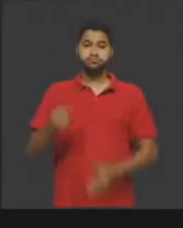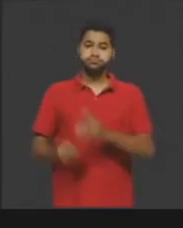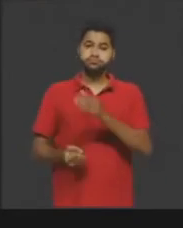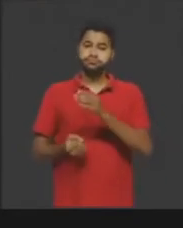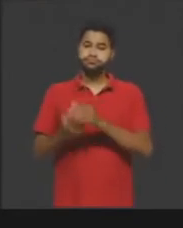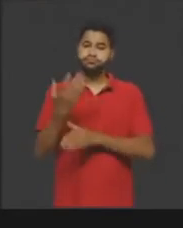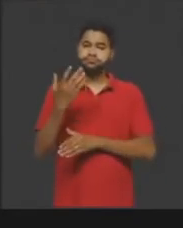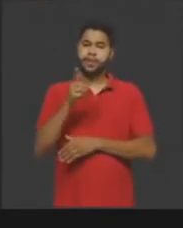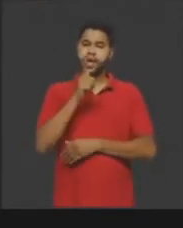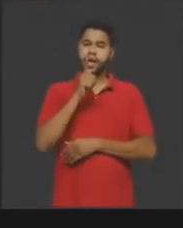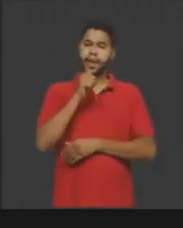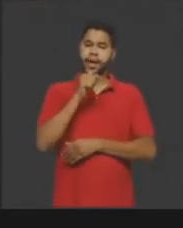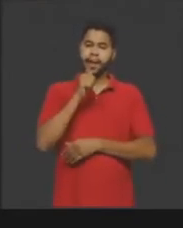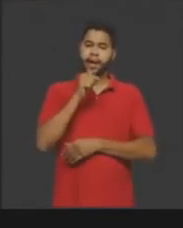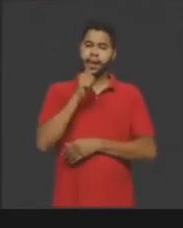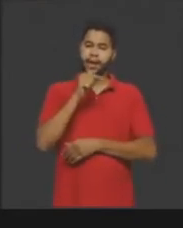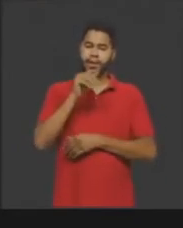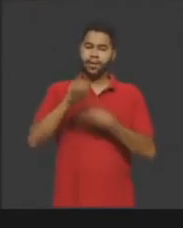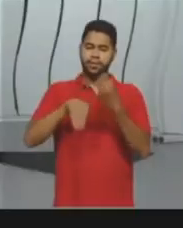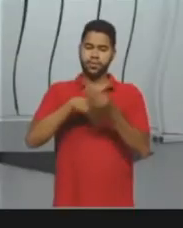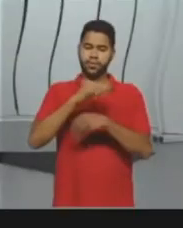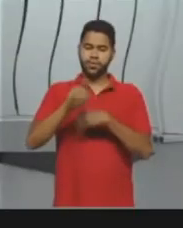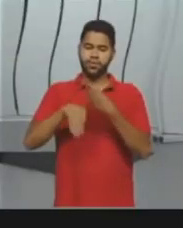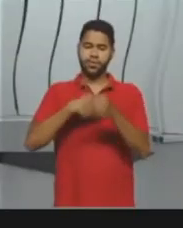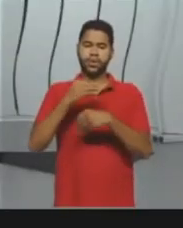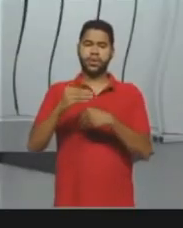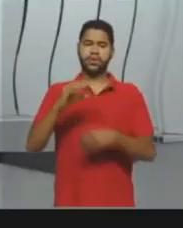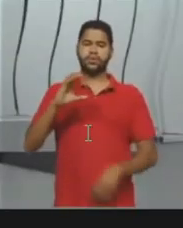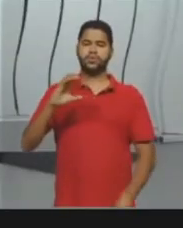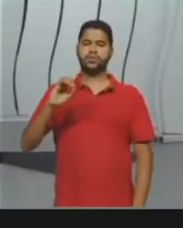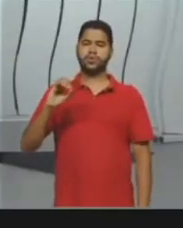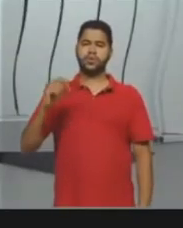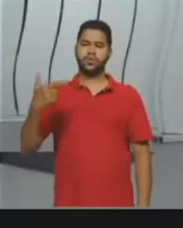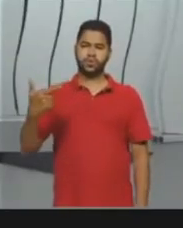partir de água e gás carbônico.